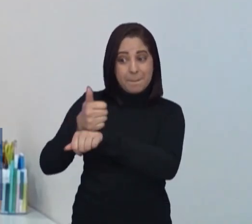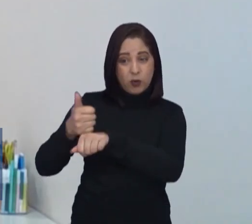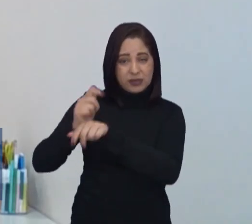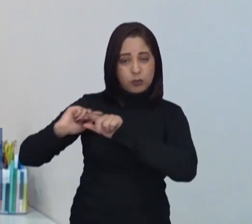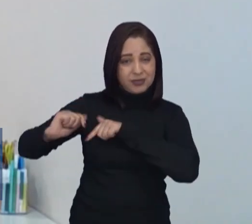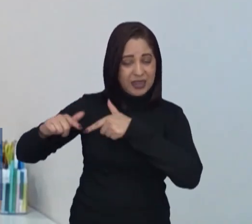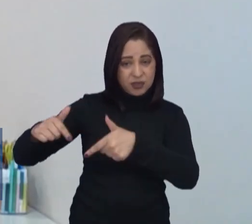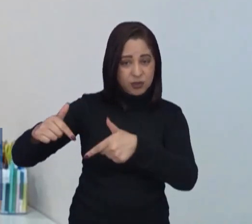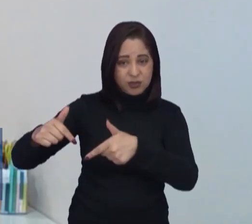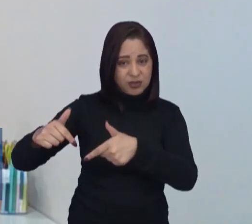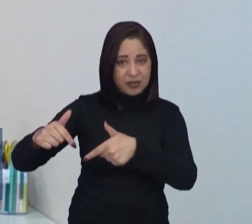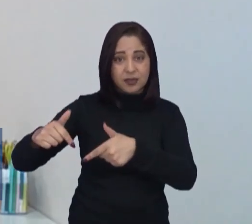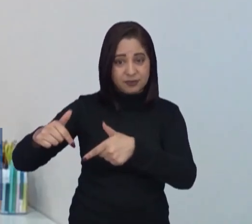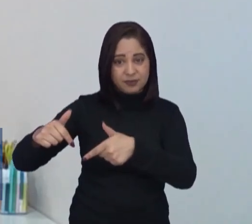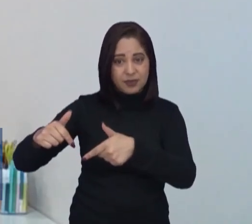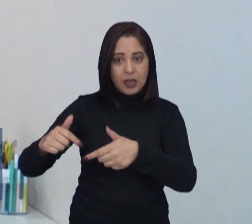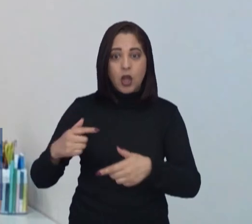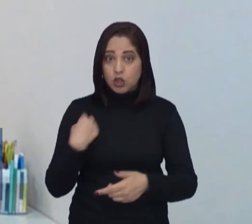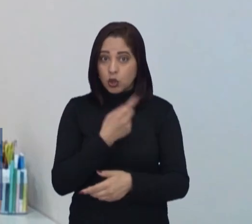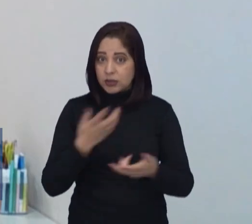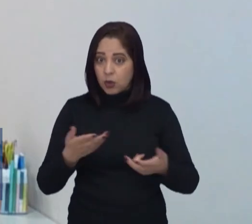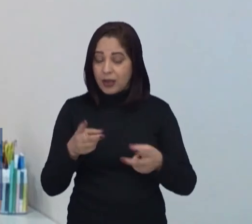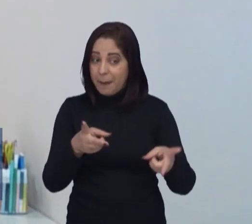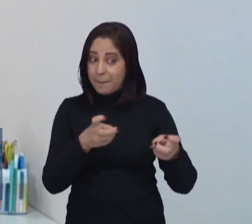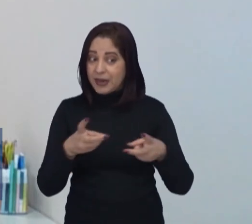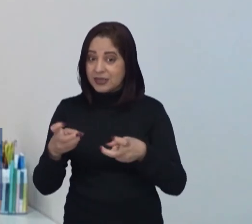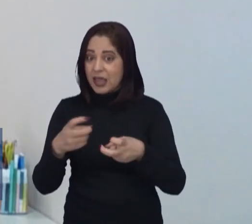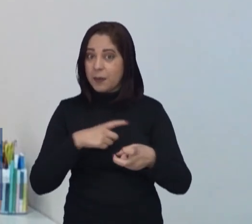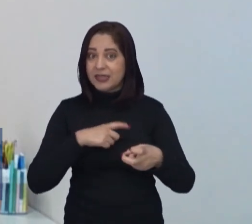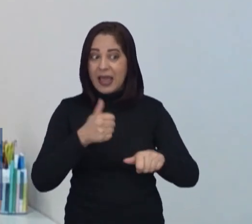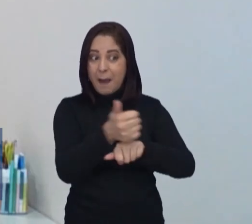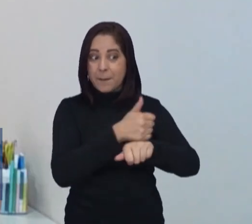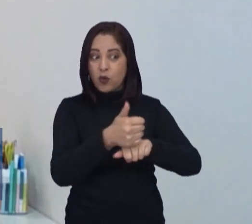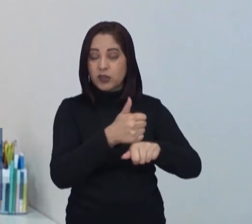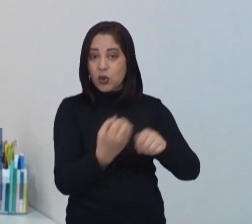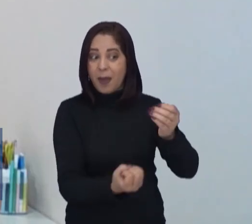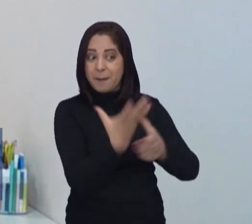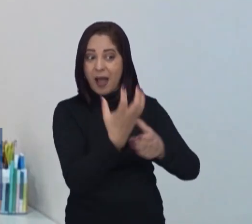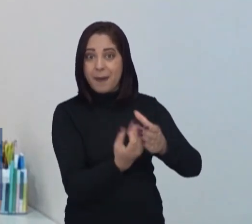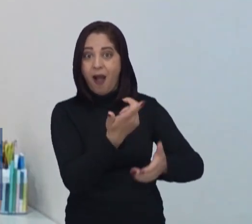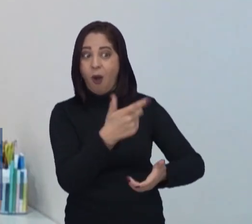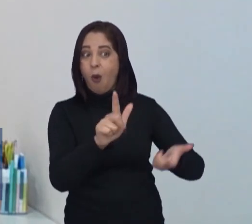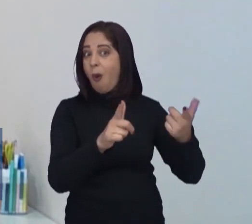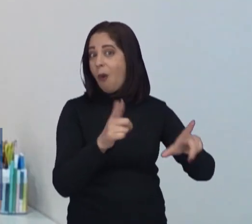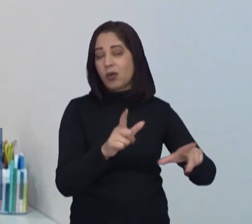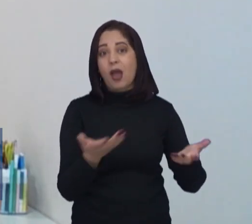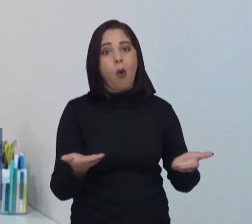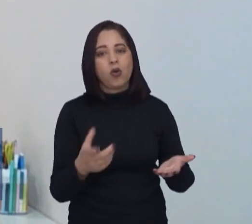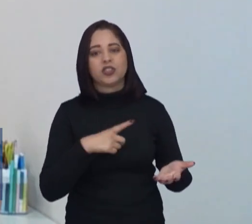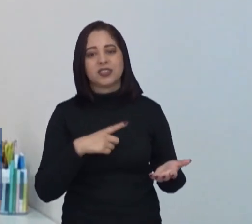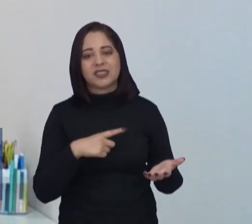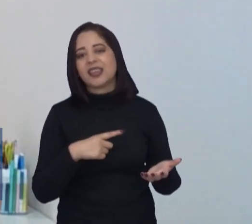tradicionais, nós estamos, né, acompanhando o surgimento de diversas outras profissões, né? Então, hoje a gente tem